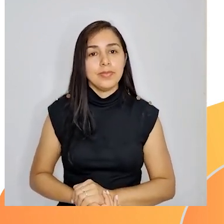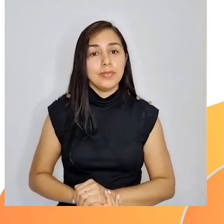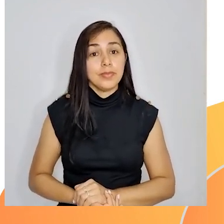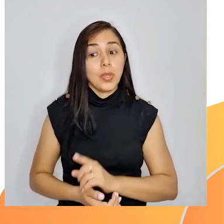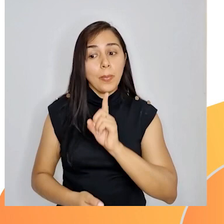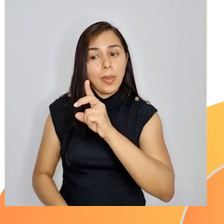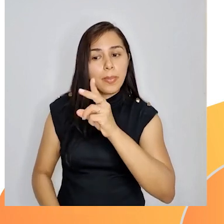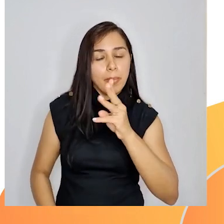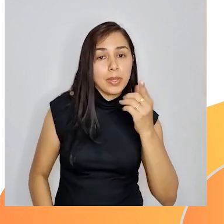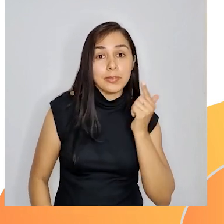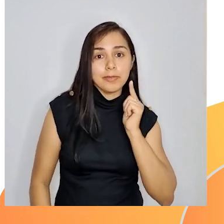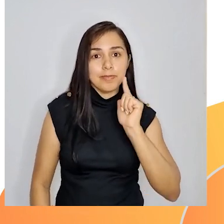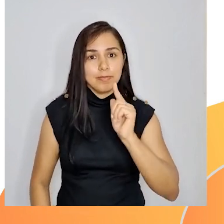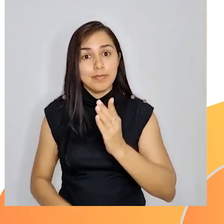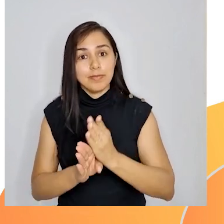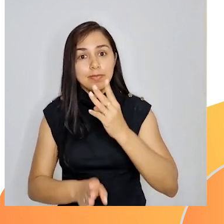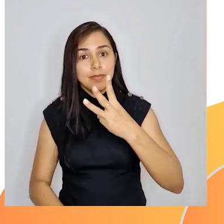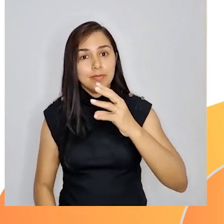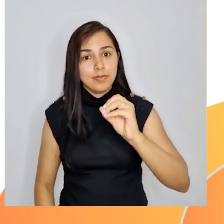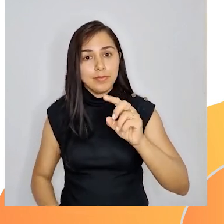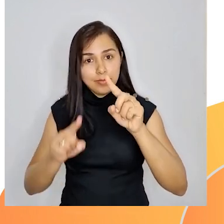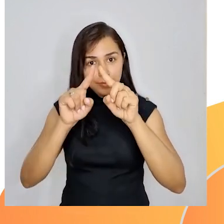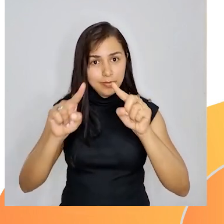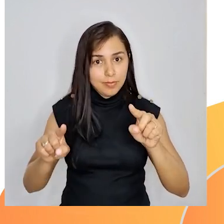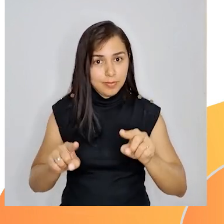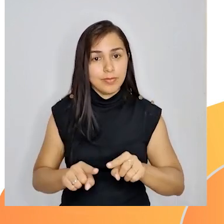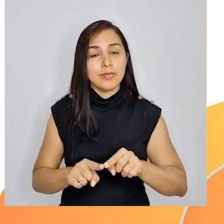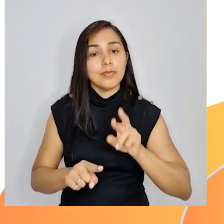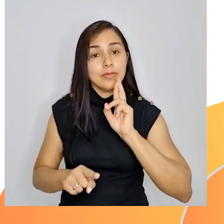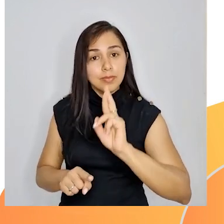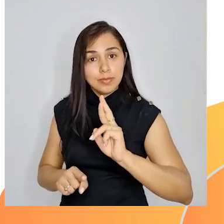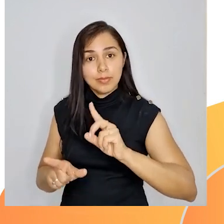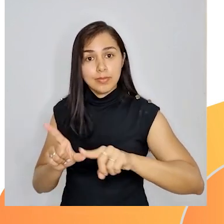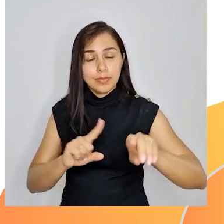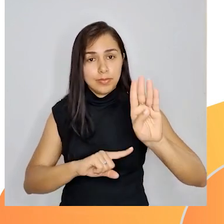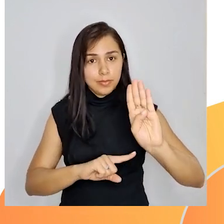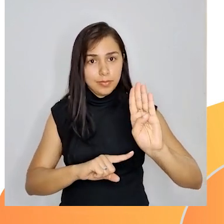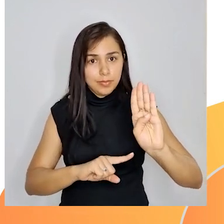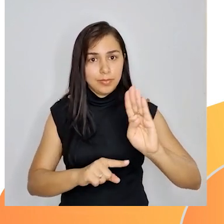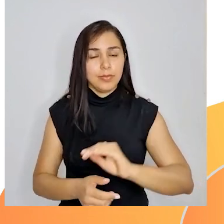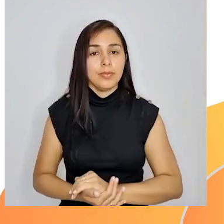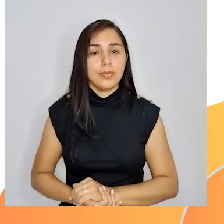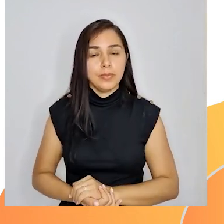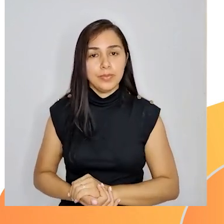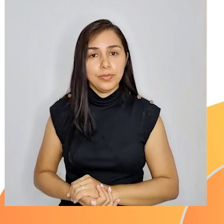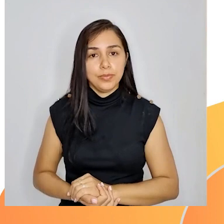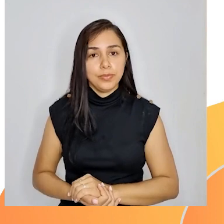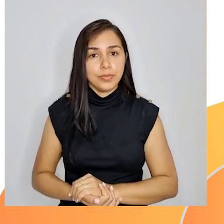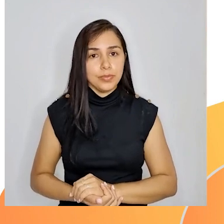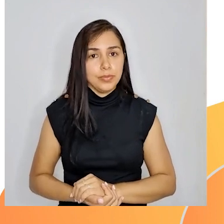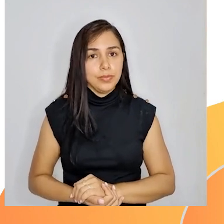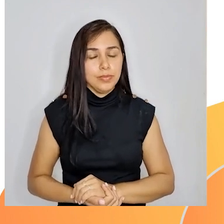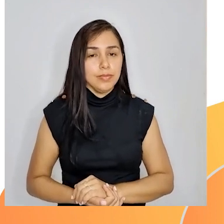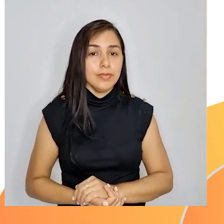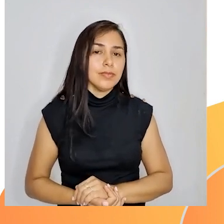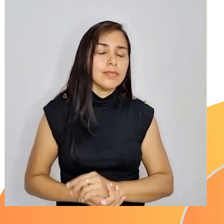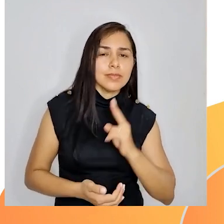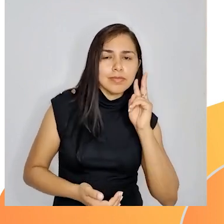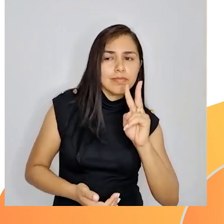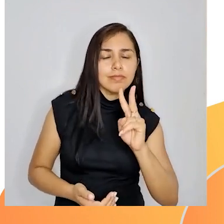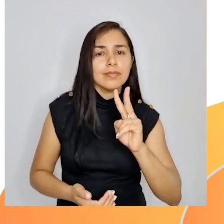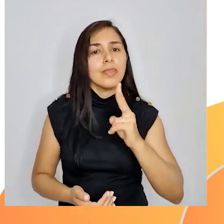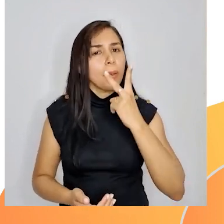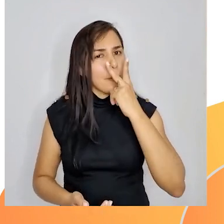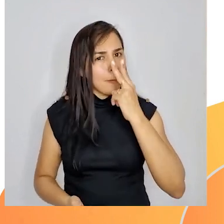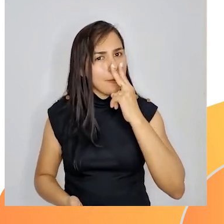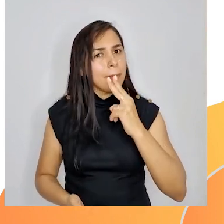30 Então vamos marcar aí Alternativa de letra B olha só essa questão você olha E aparentemente Ela